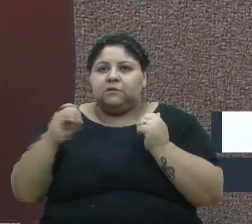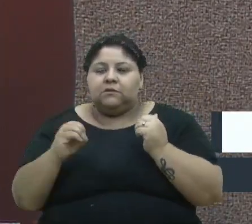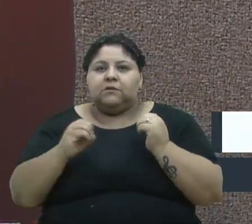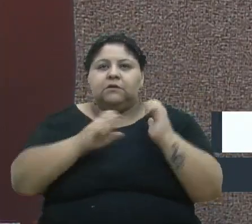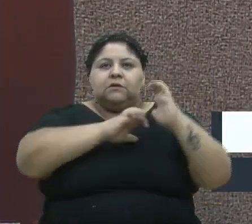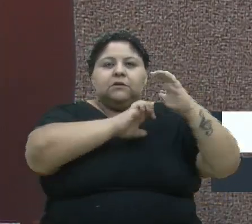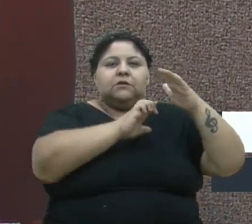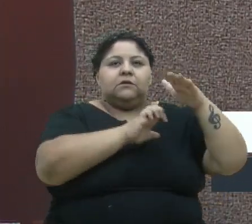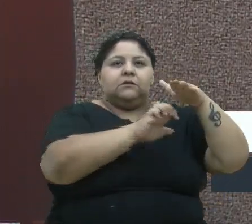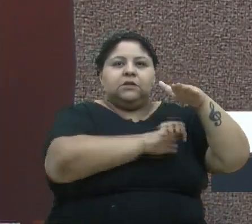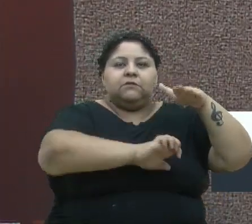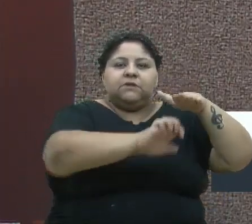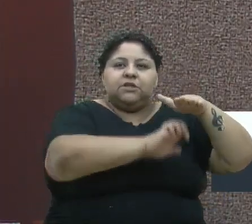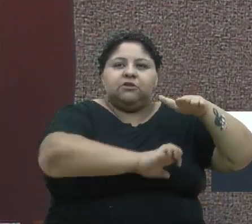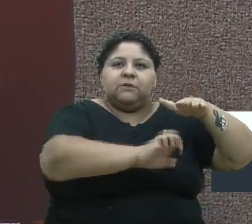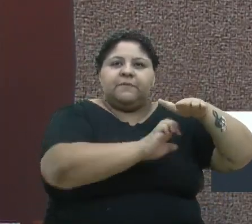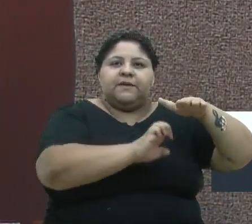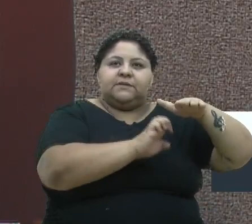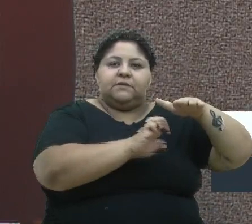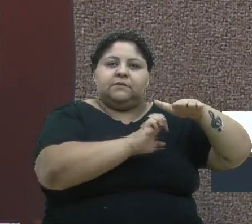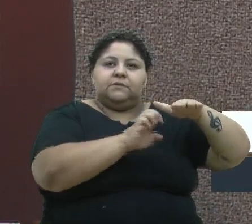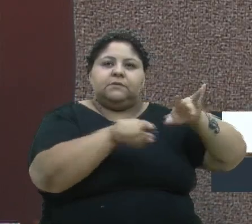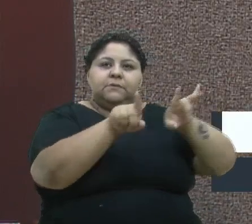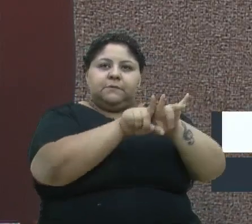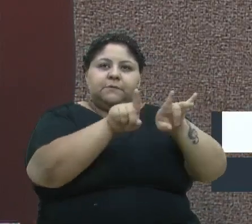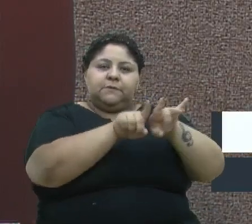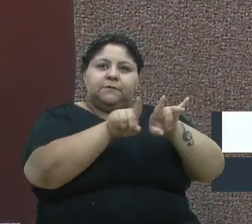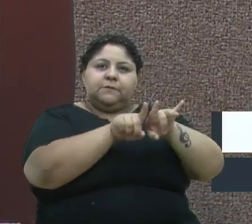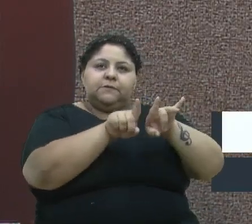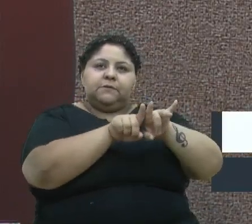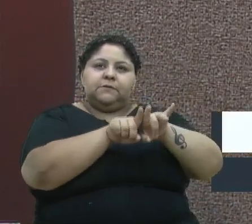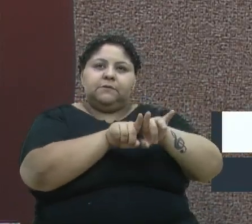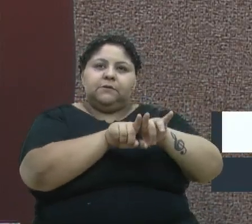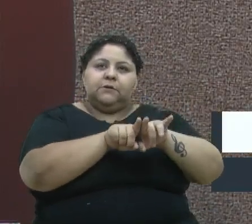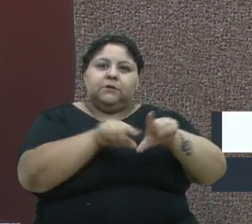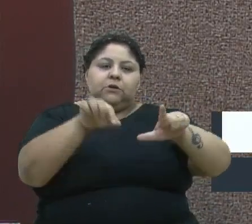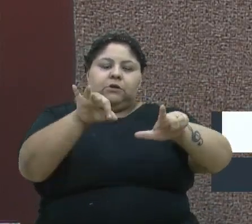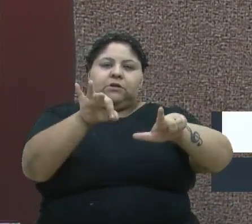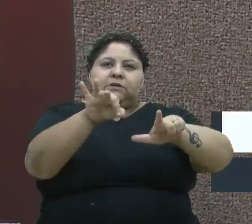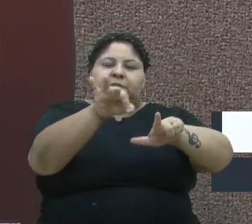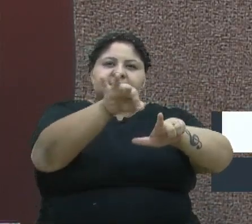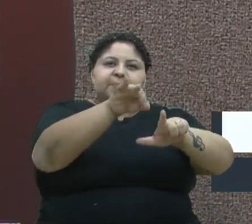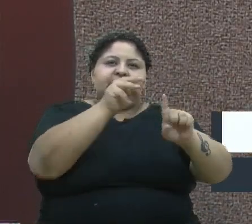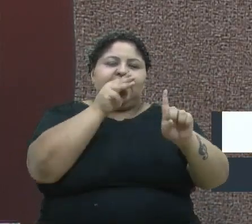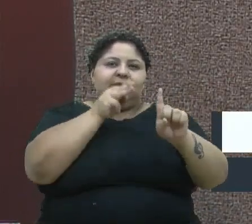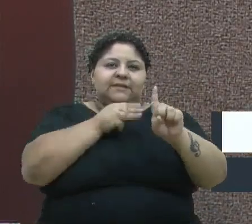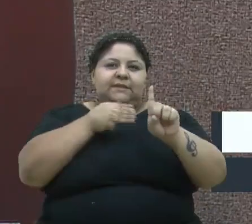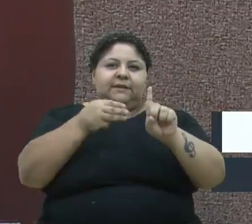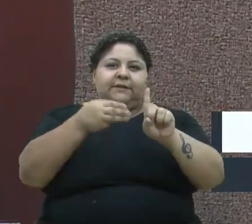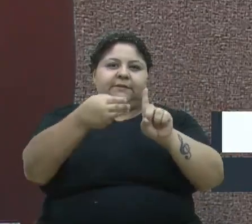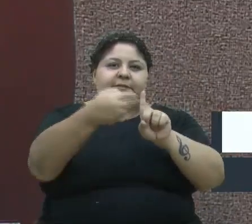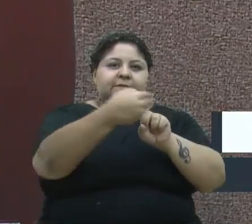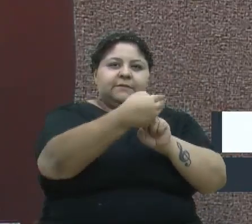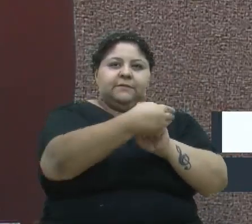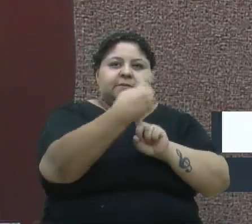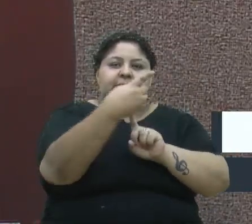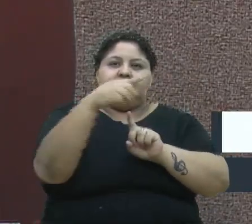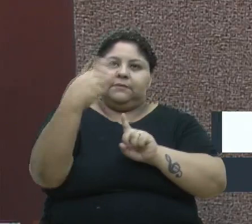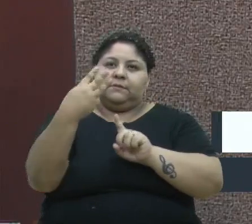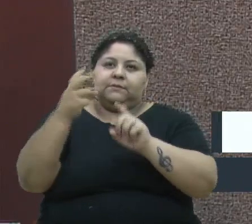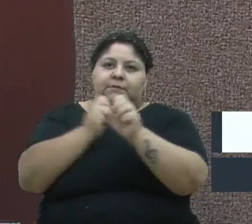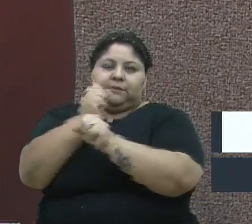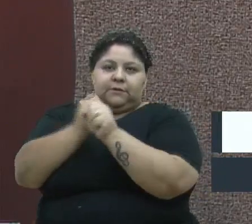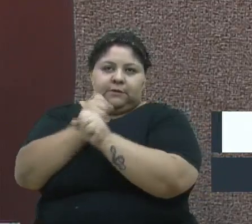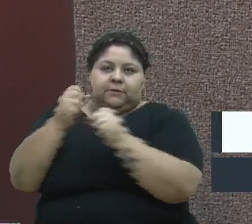Comércio Limitada. A Tertec Indústria e Comércio está no mercado há 13 anos, é composta por uma equipe de 26 trabalhadores e